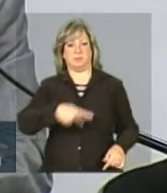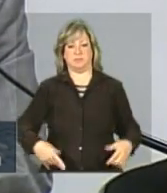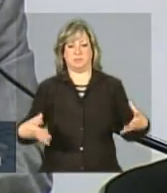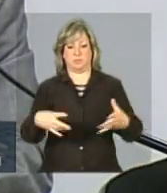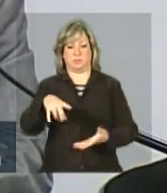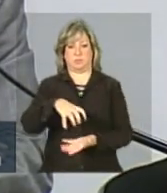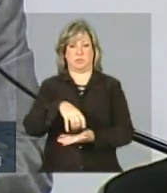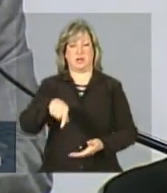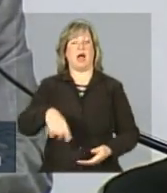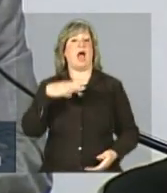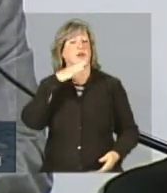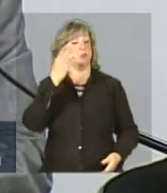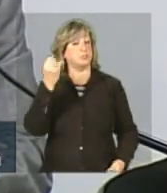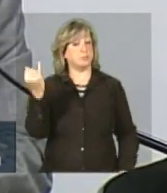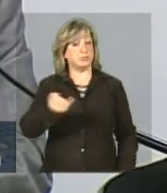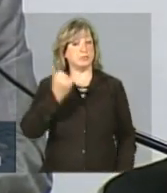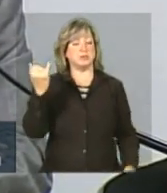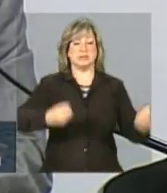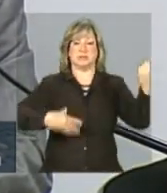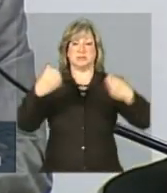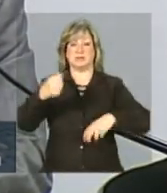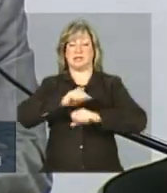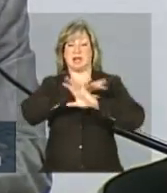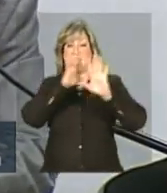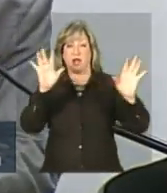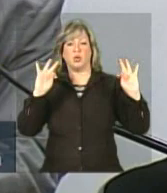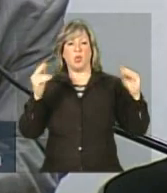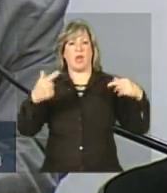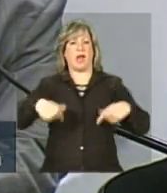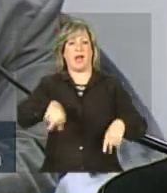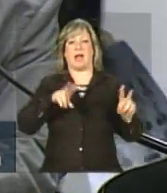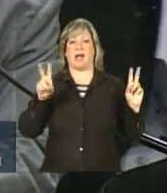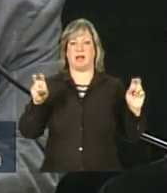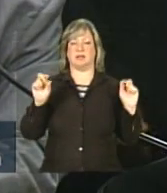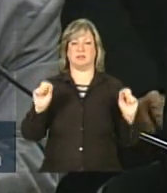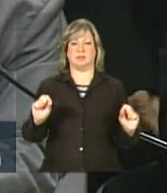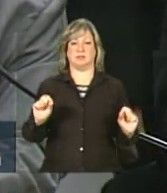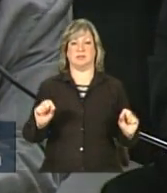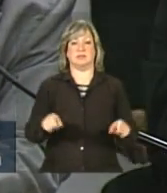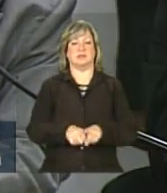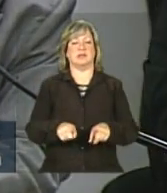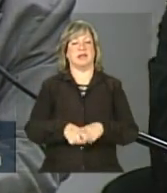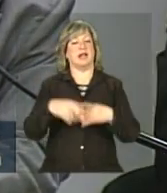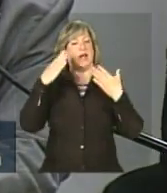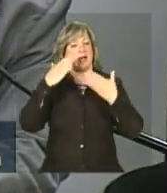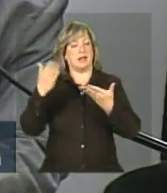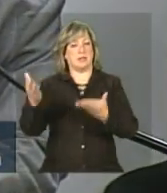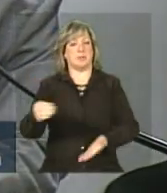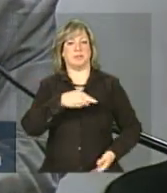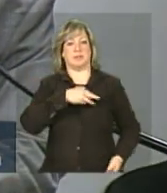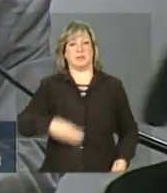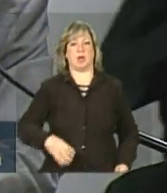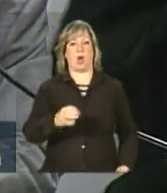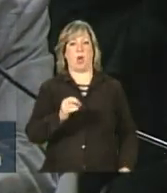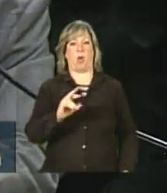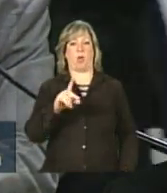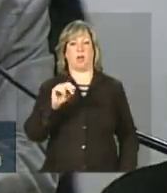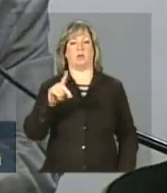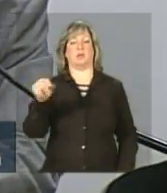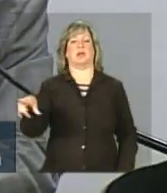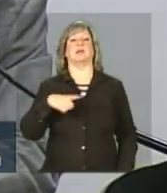o esclarecimento de todos esses assuntos e também registro aqui o agradecimento ao ministro Orlando Silva por ter se